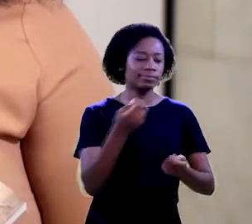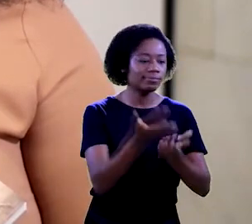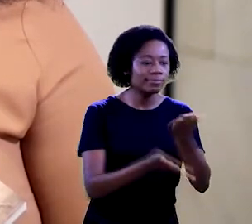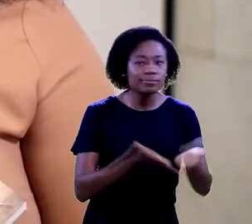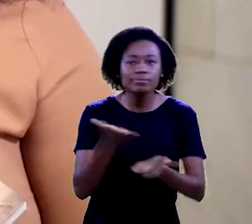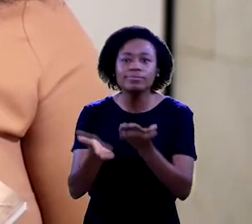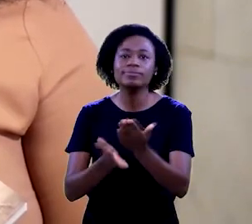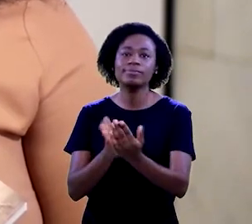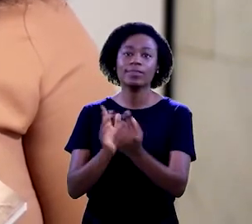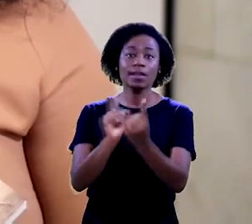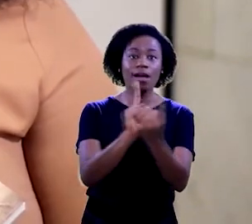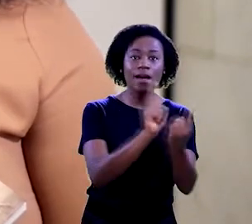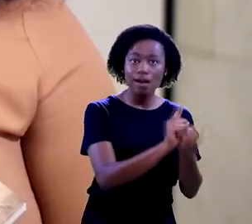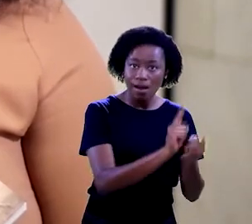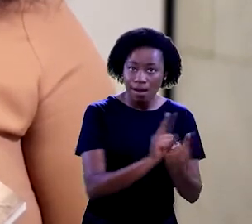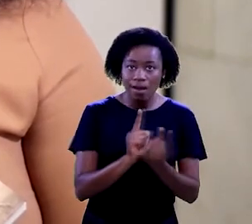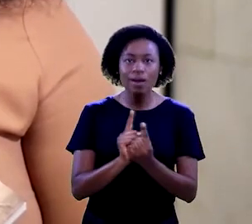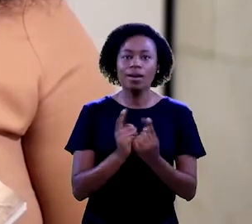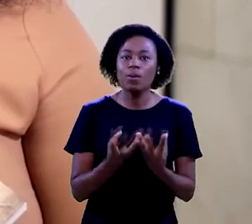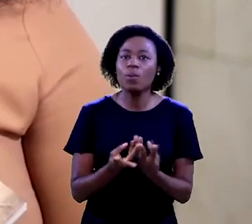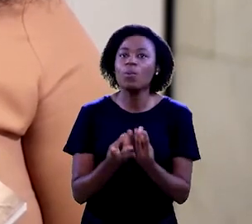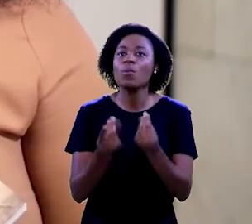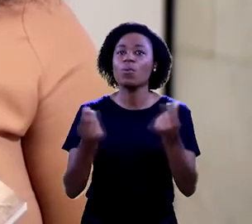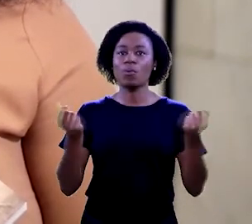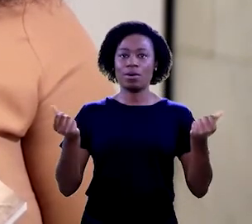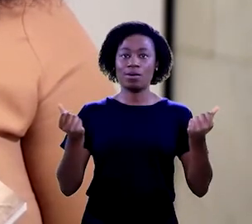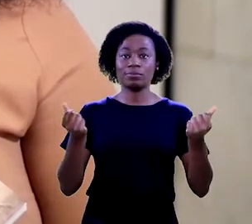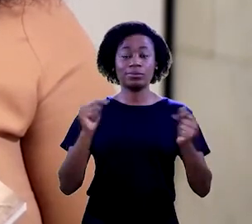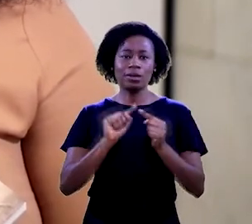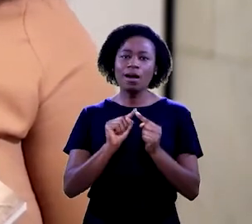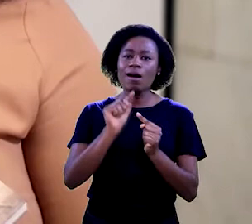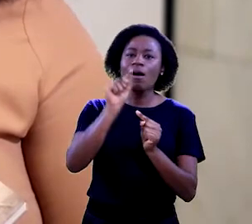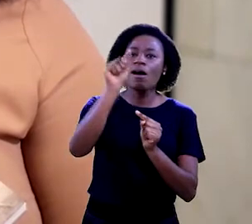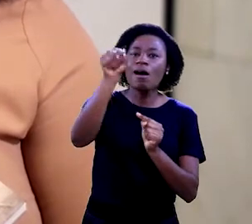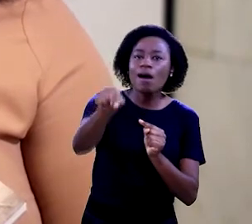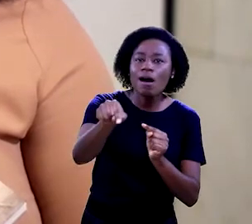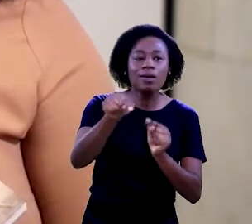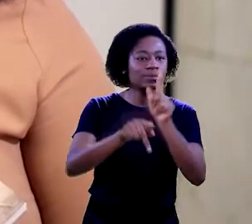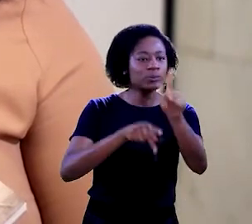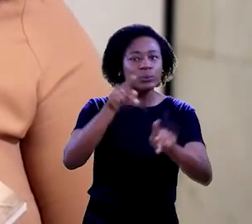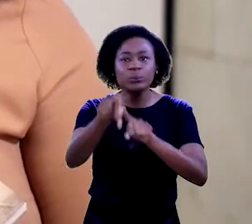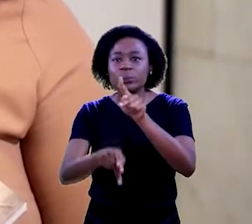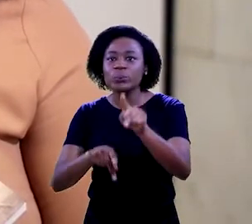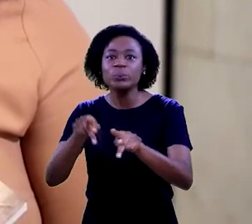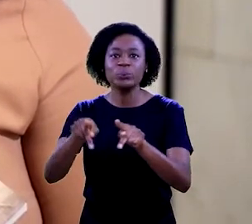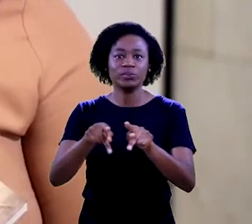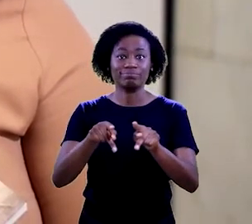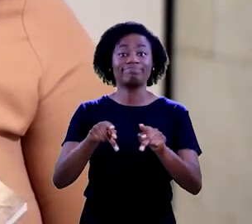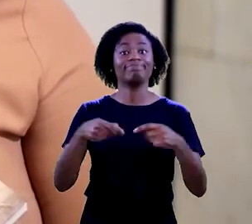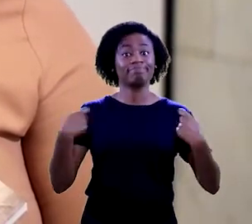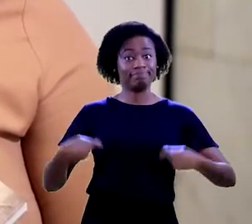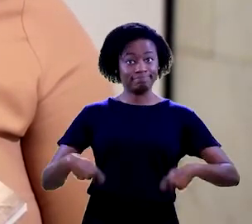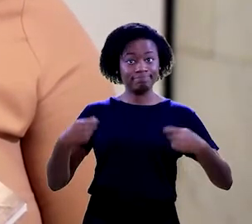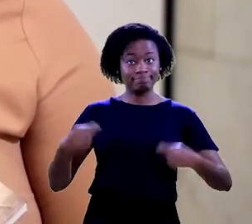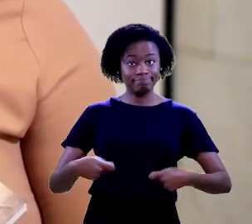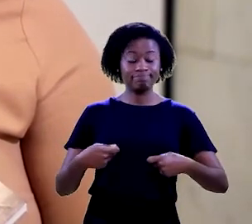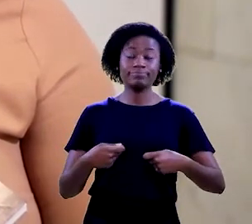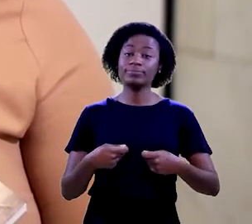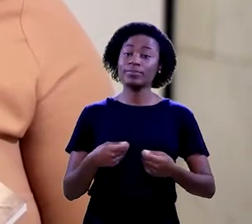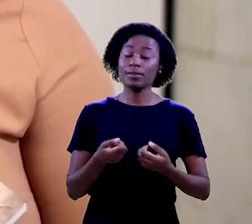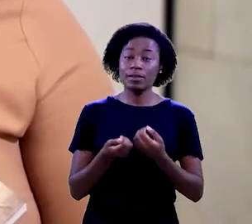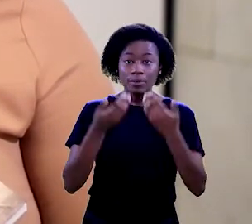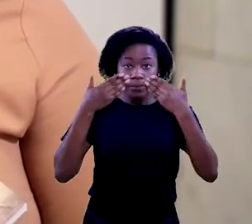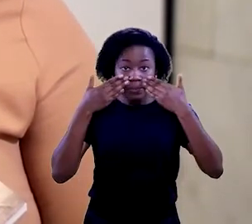serviços públicos de qualidade, de extensão e de alcance a toda a população precisa se refletir